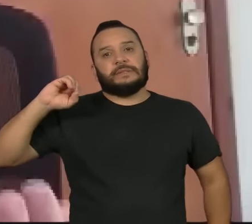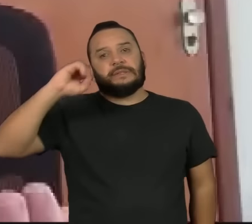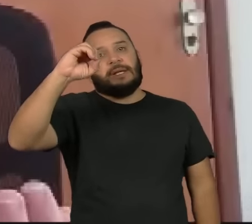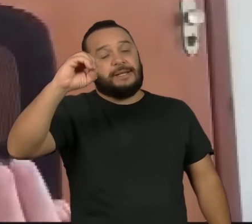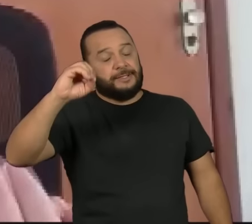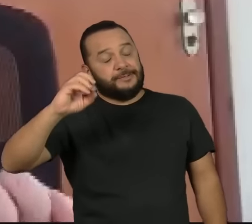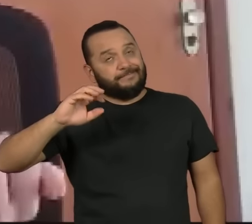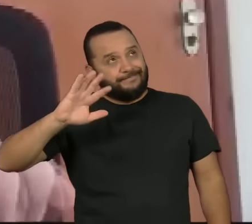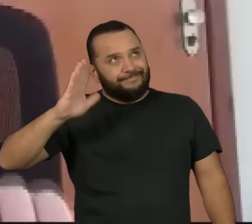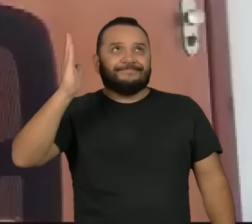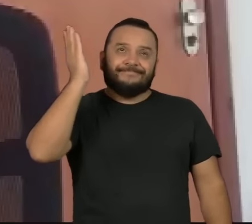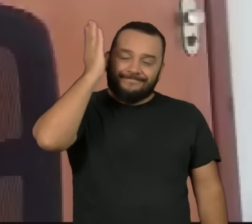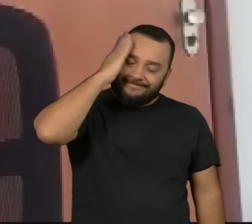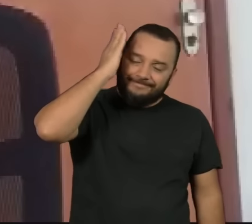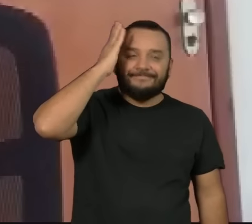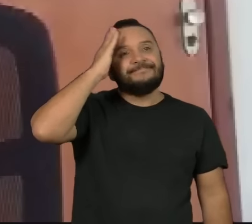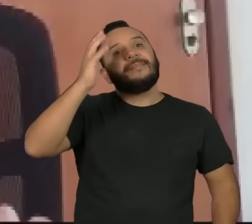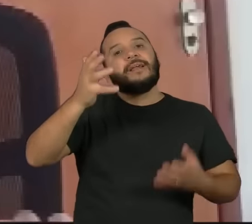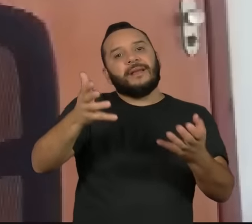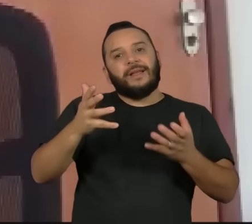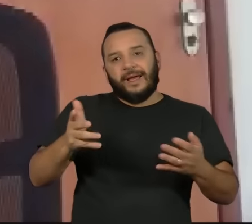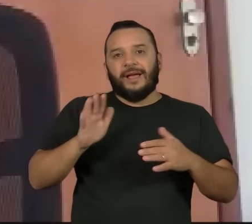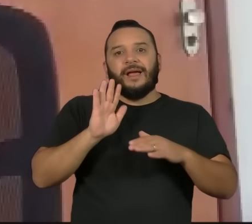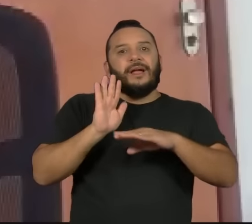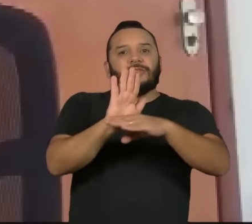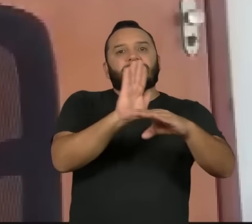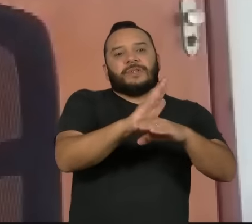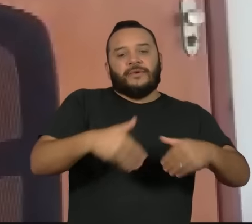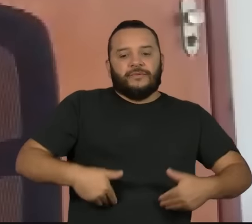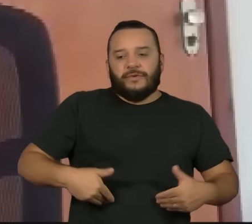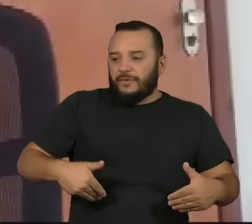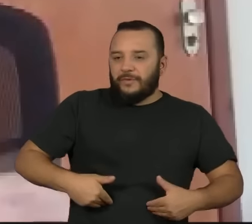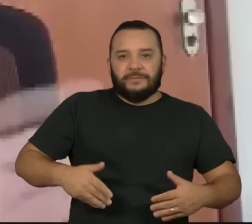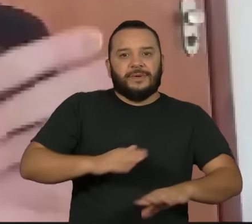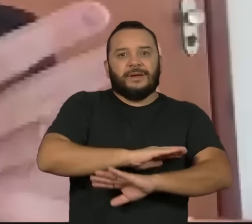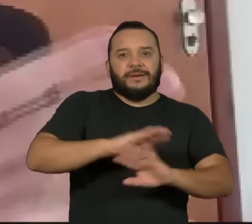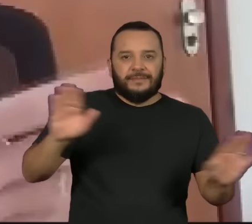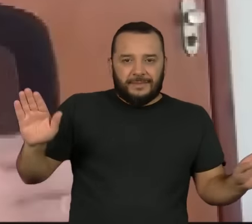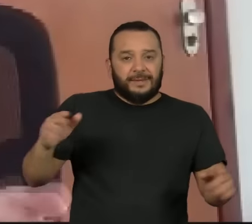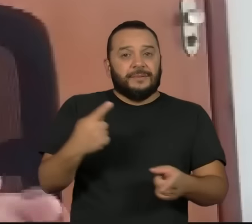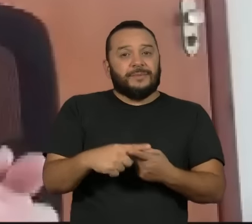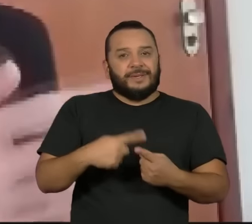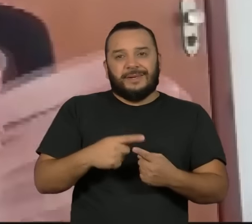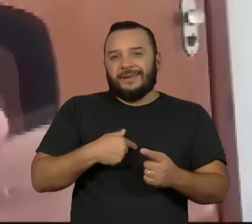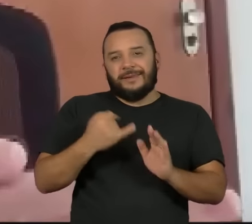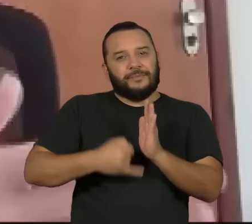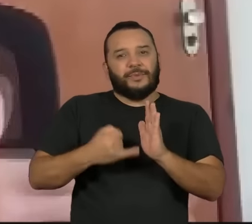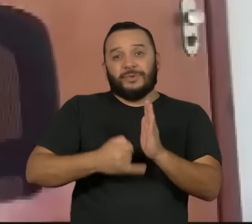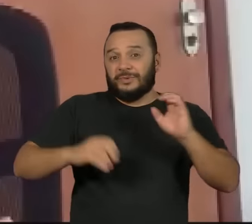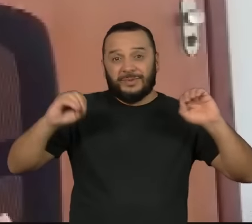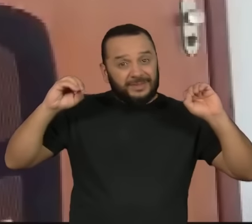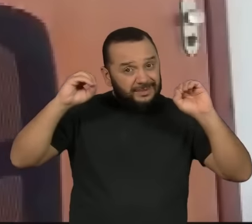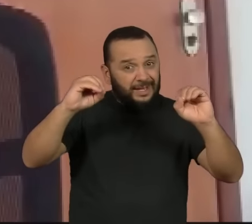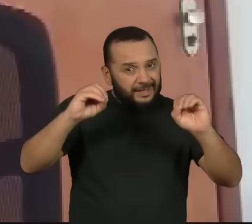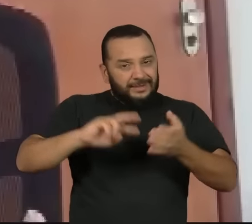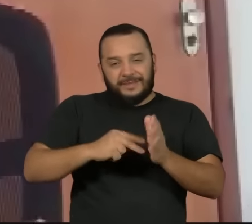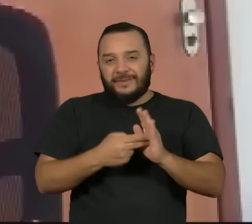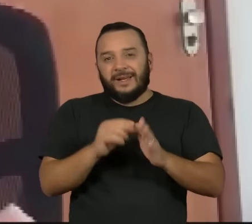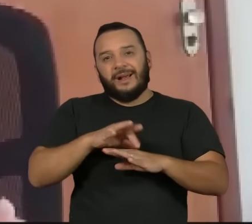intenção, quando se discute zerar imposto de vários alimentos, nesse caso específico carne,